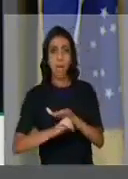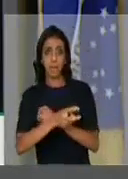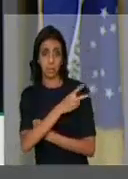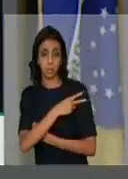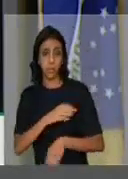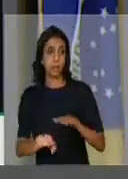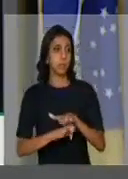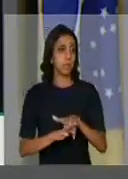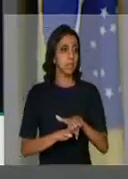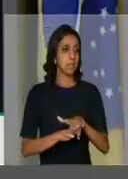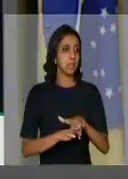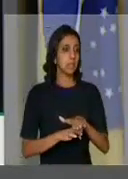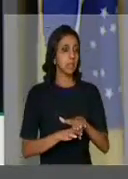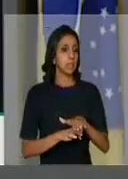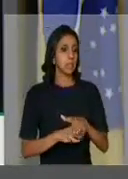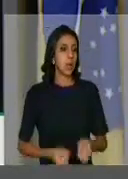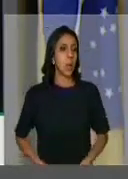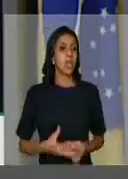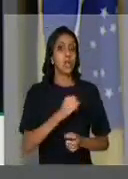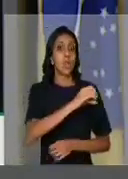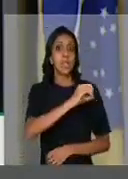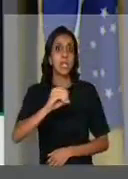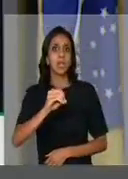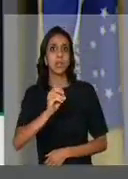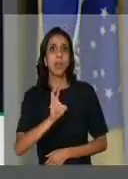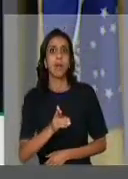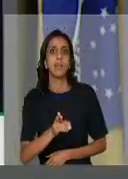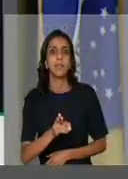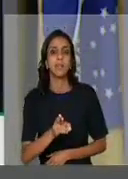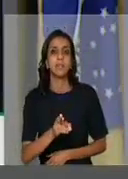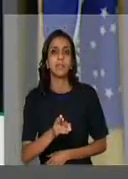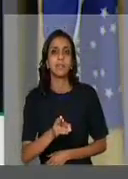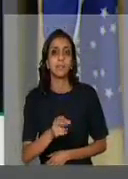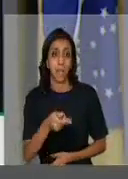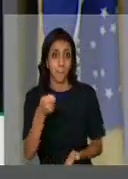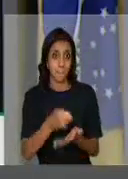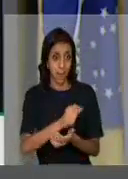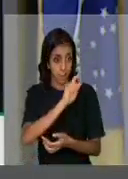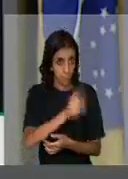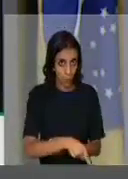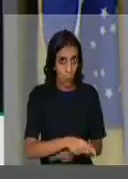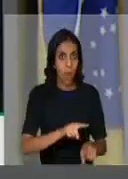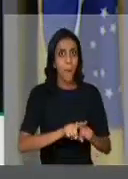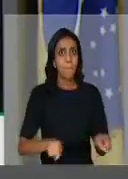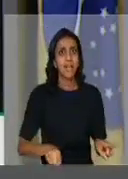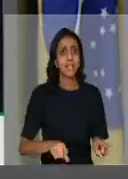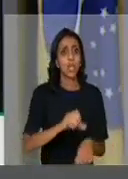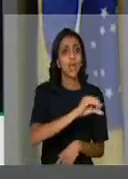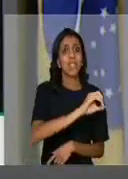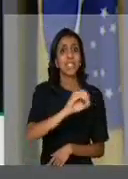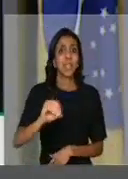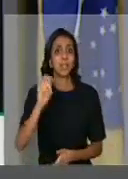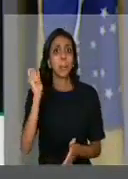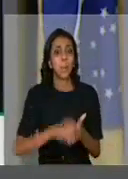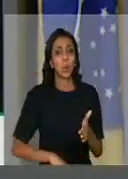contratá-la mais 900. Ela paga 1.000 e tem que pagar 900 de encargo sobre a